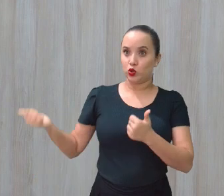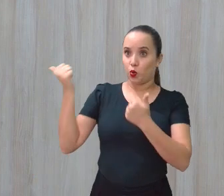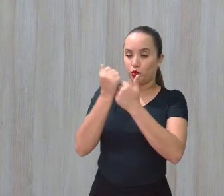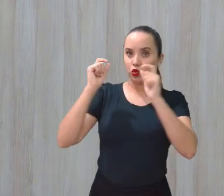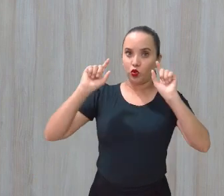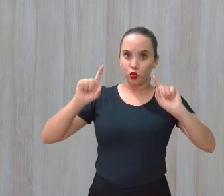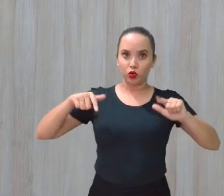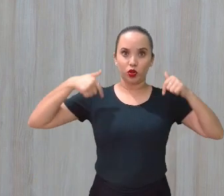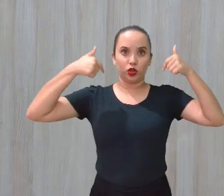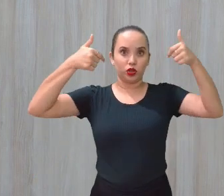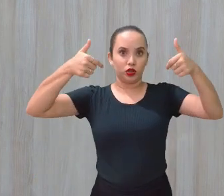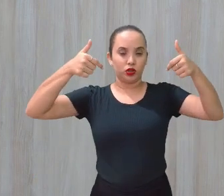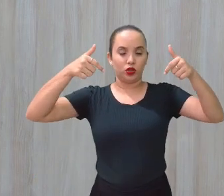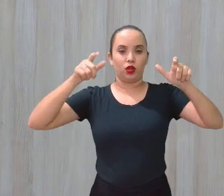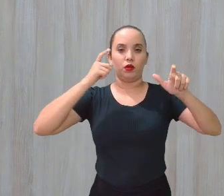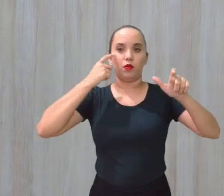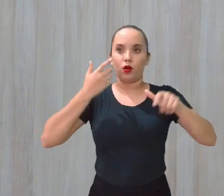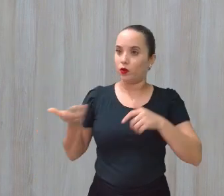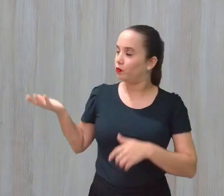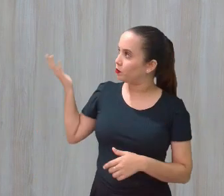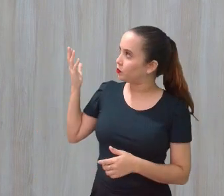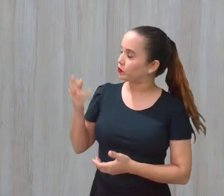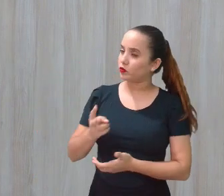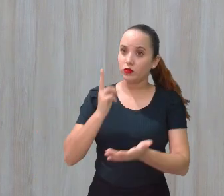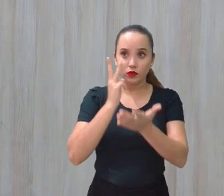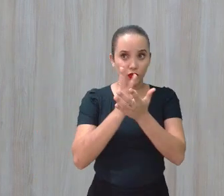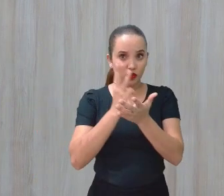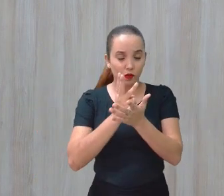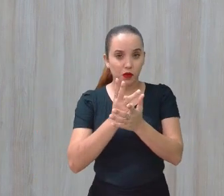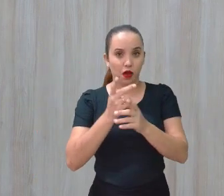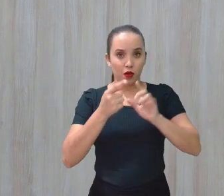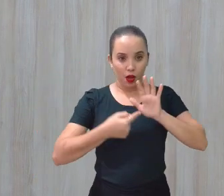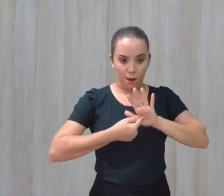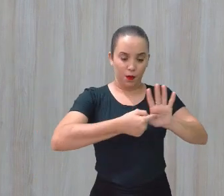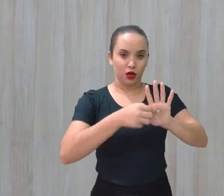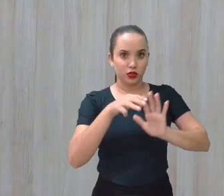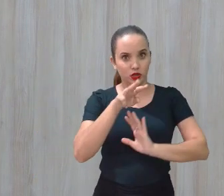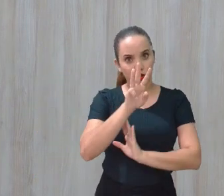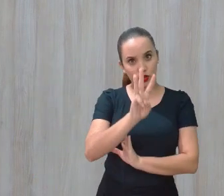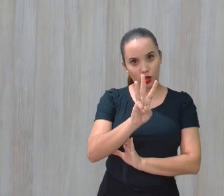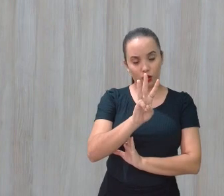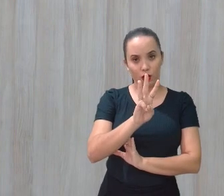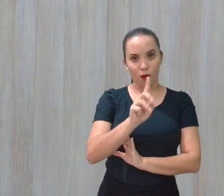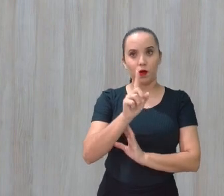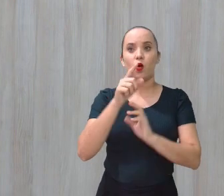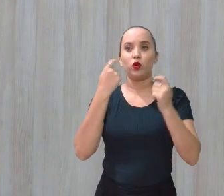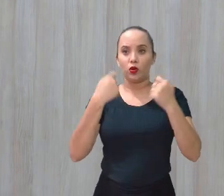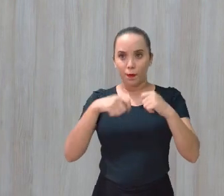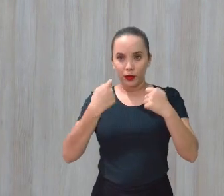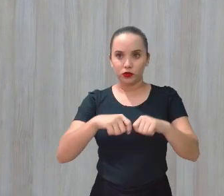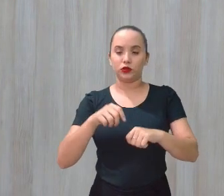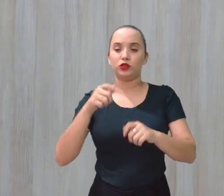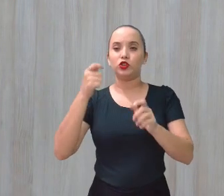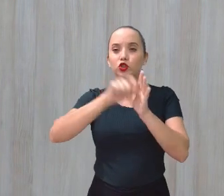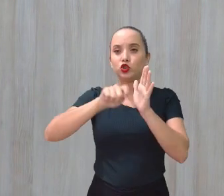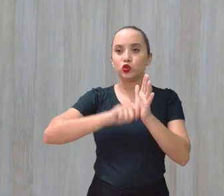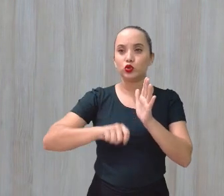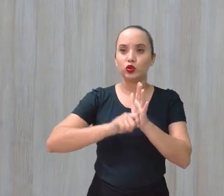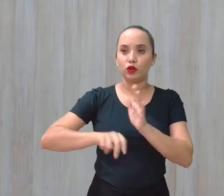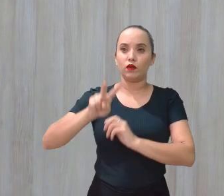ou seja, na equação de cima, toda vez que aparecer W, eu vou escrever Y mais 15. Olha como é que vai ficar a minha